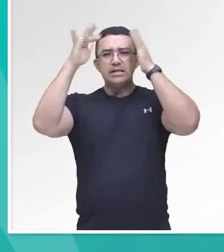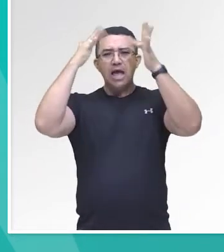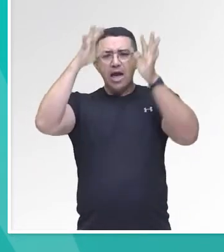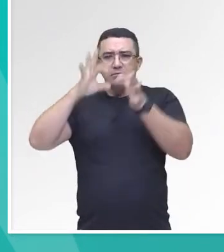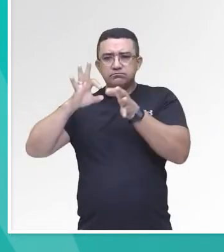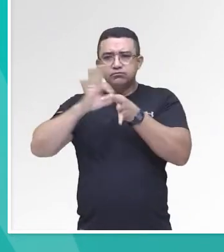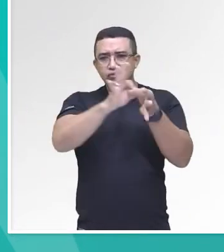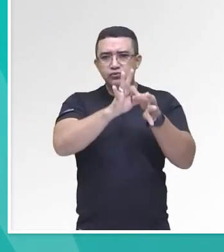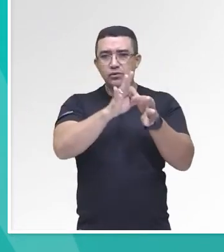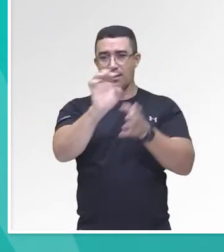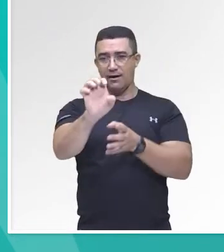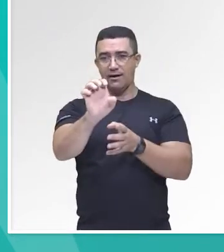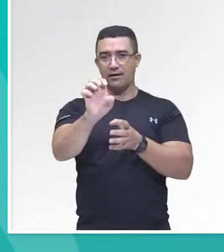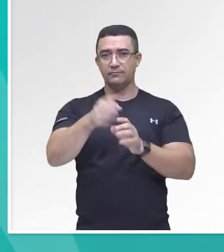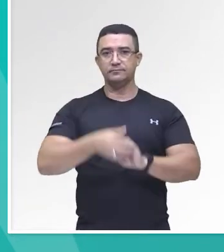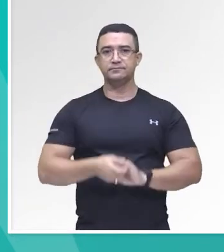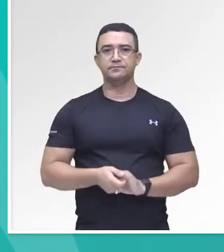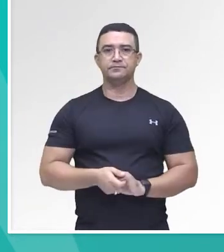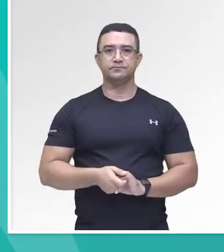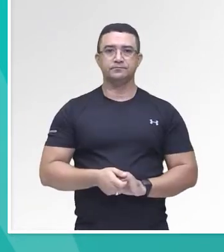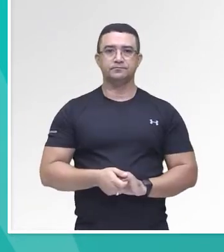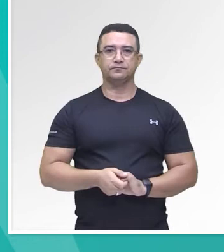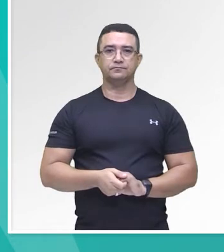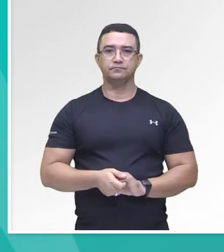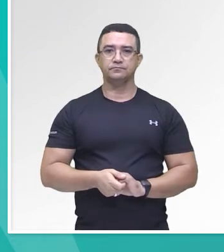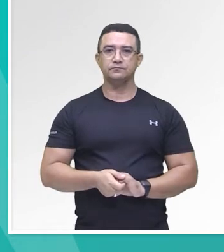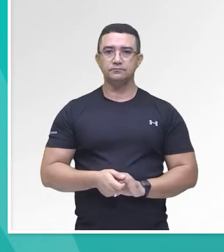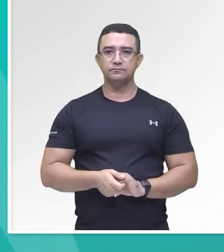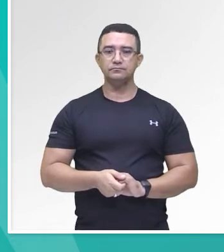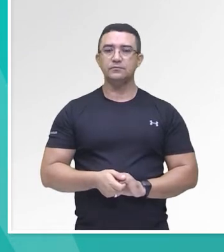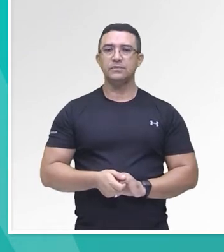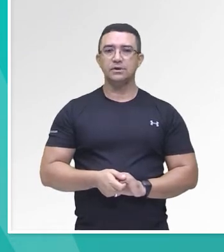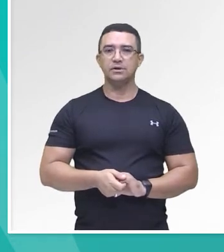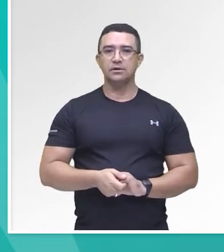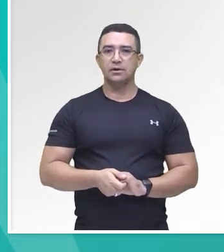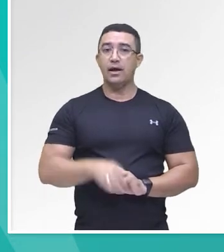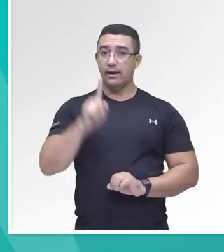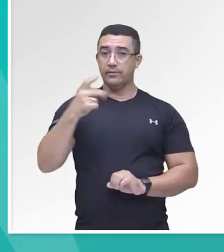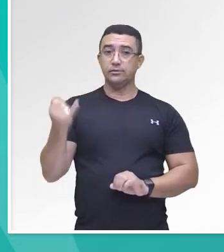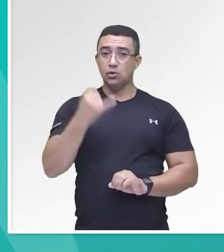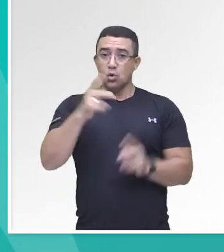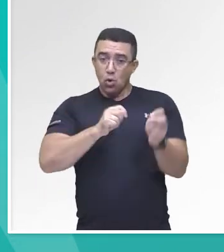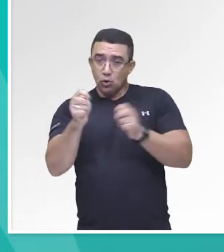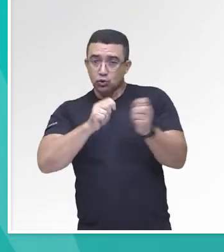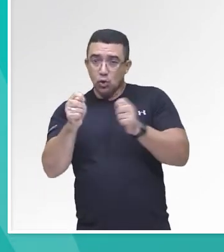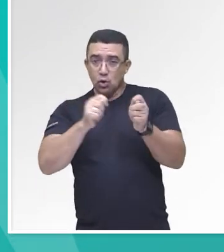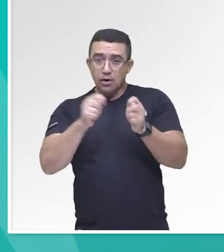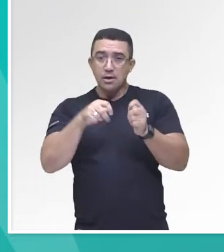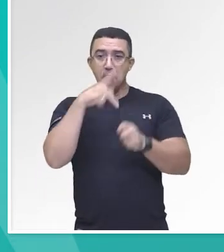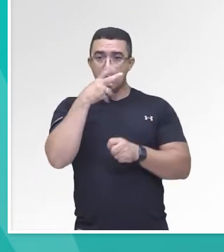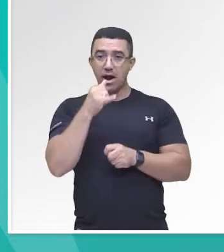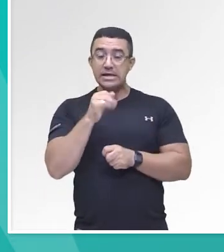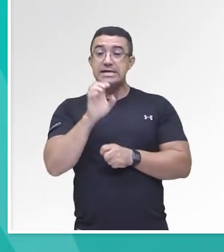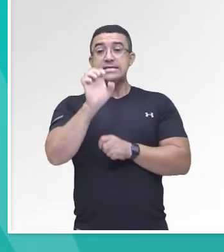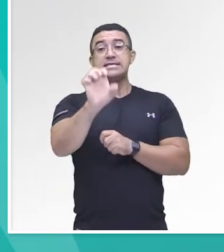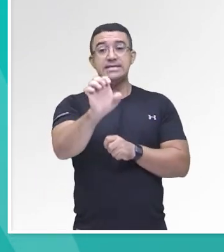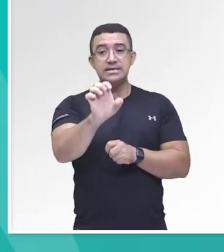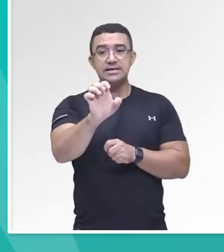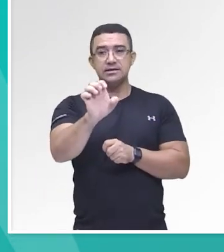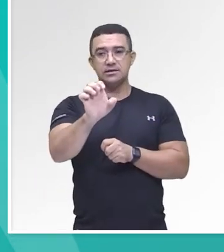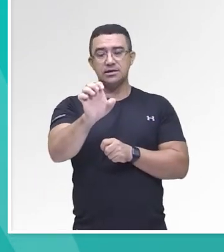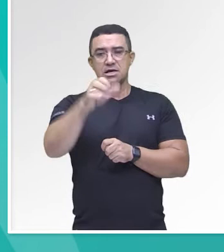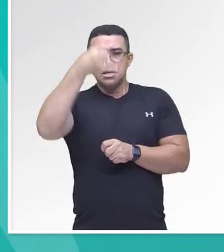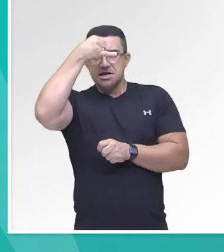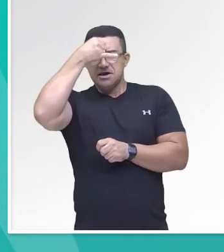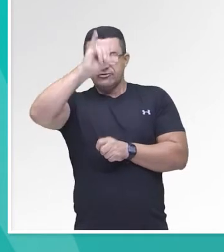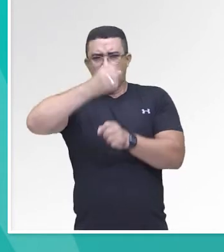outra, não é? Então, é essencial para quê? Para um maior controle dos pais e para um menor abuso de grandes